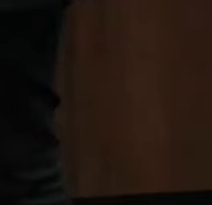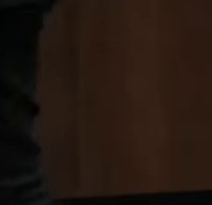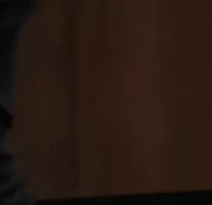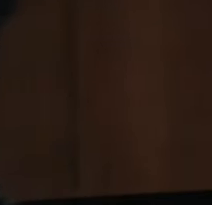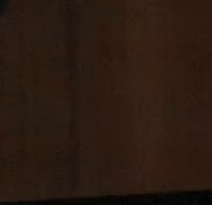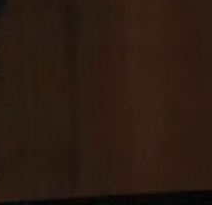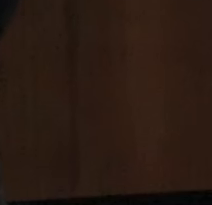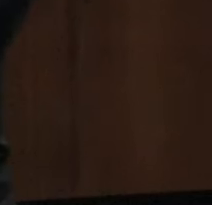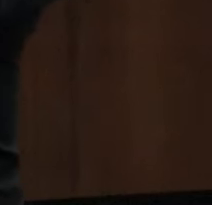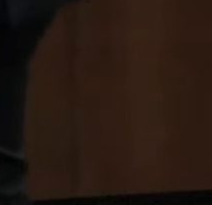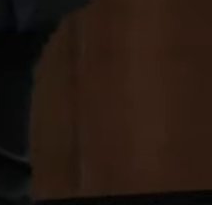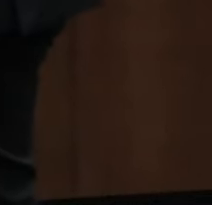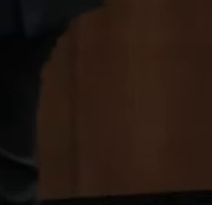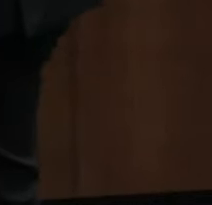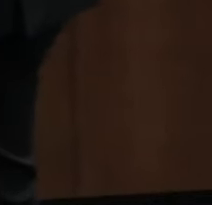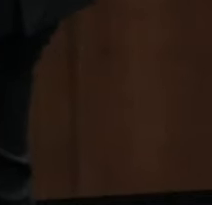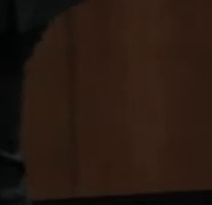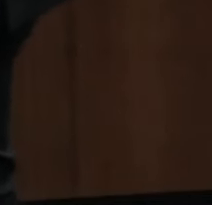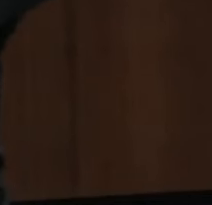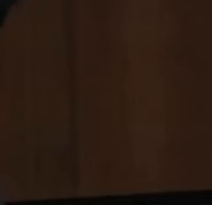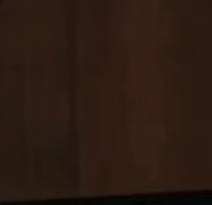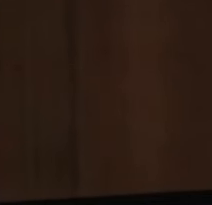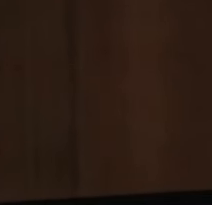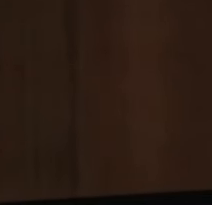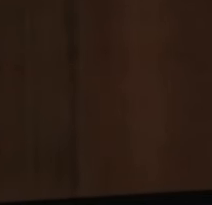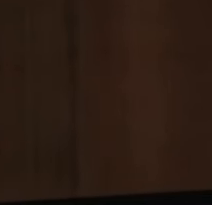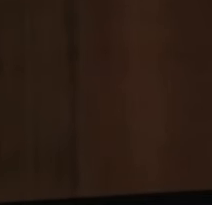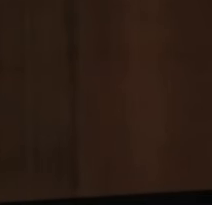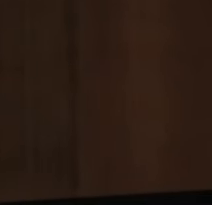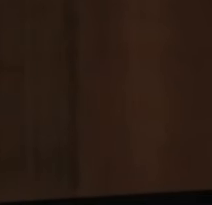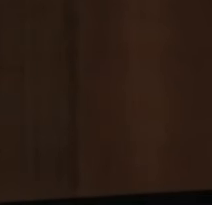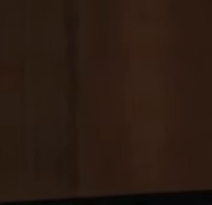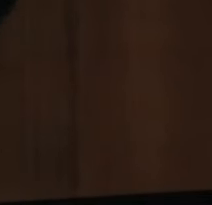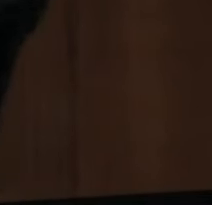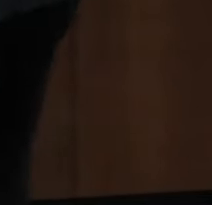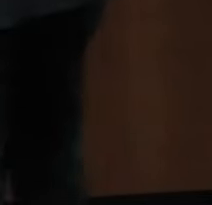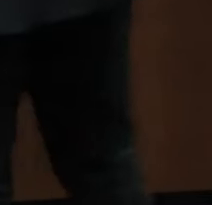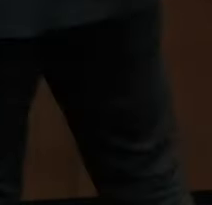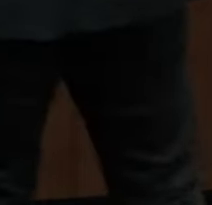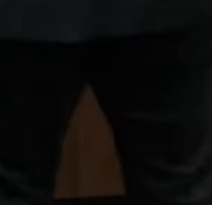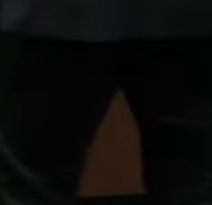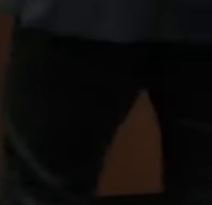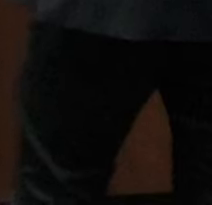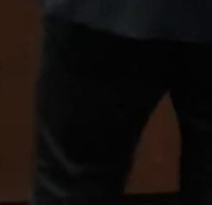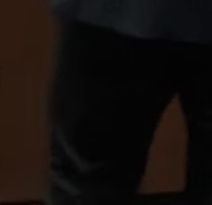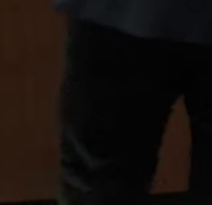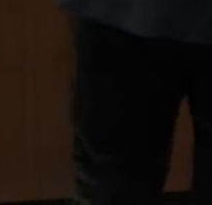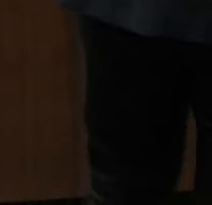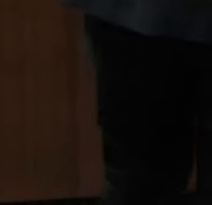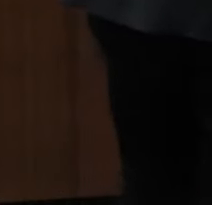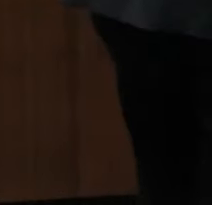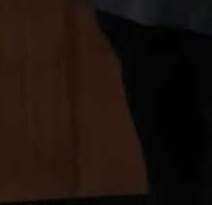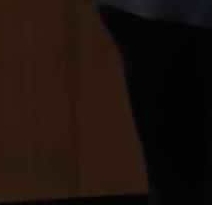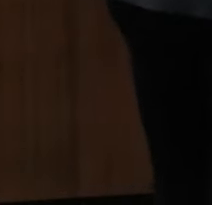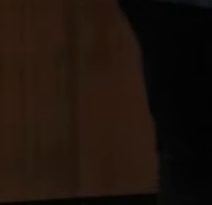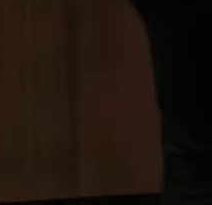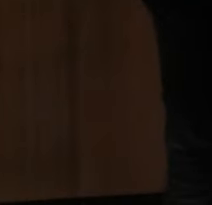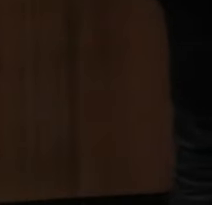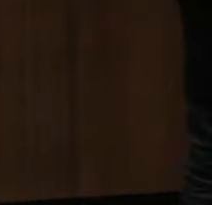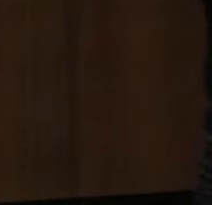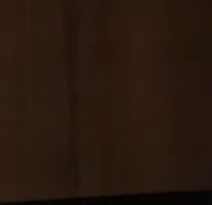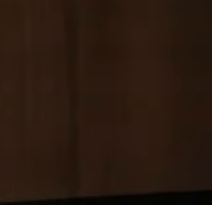investimentos para atendimento aos relatórios de administração, de desempenho, demonstrações contábeis e políticas de governança e transparência aprovadas pelo